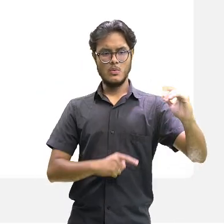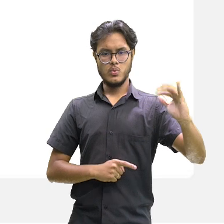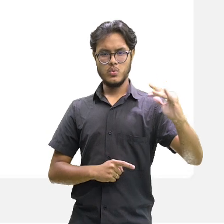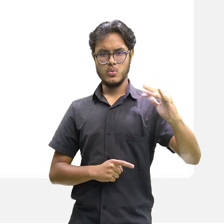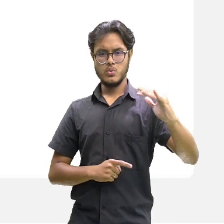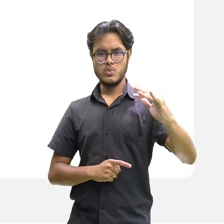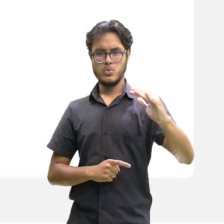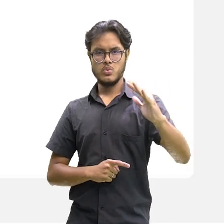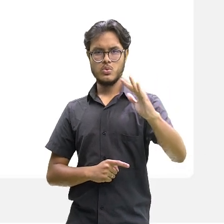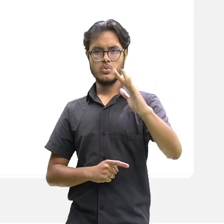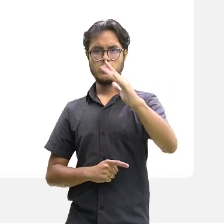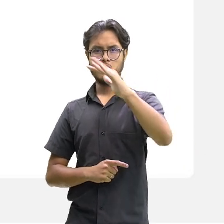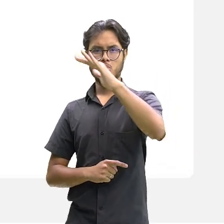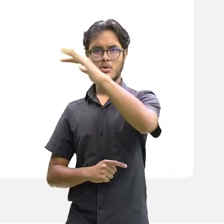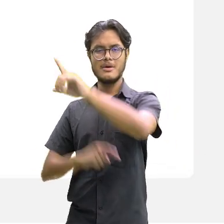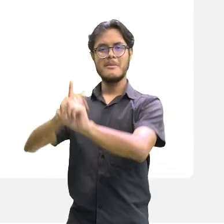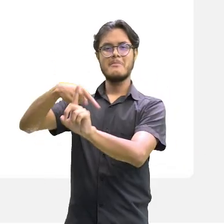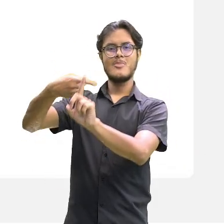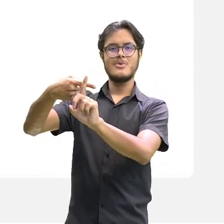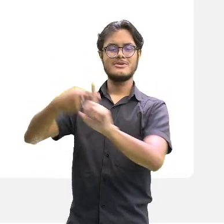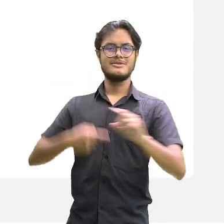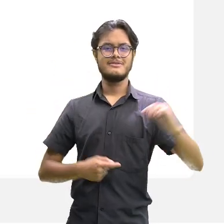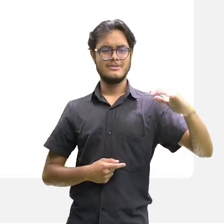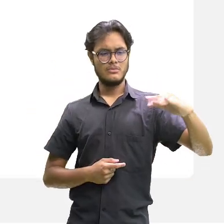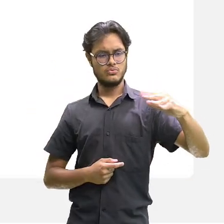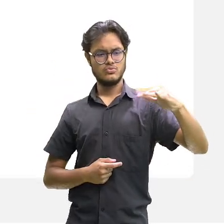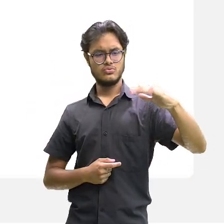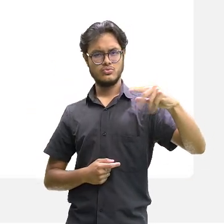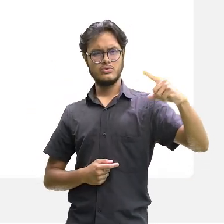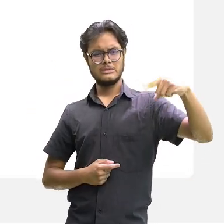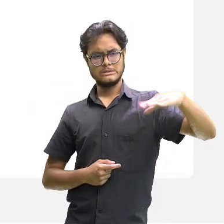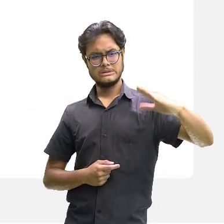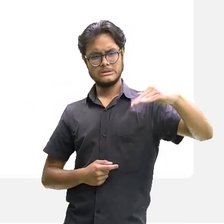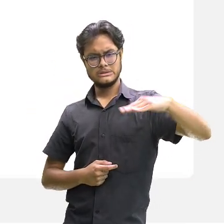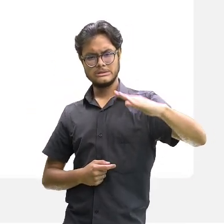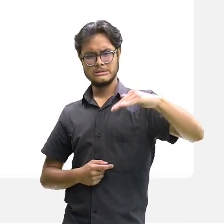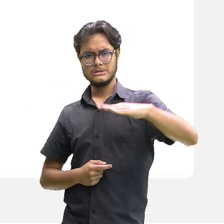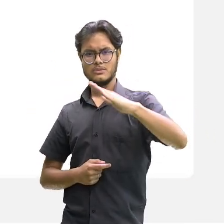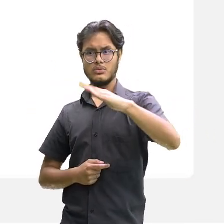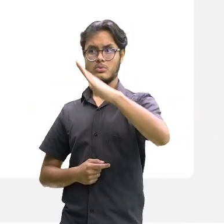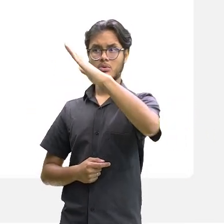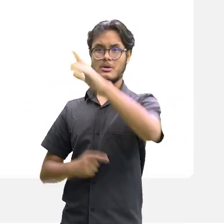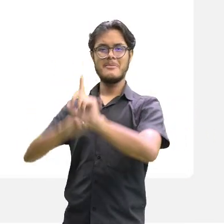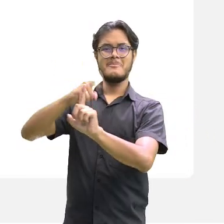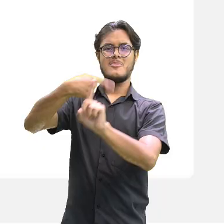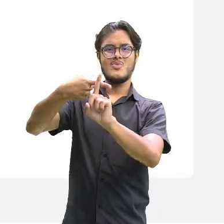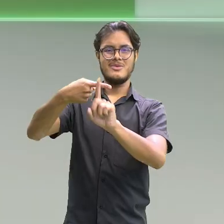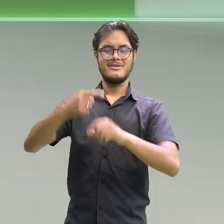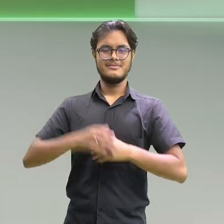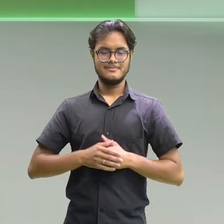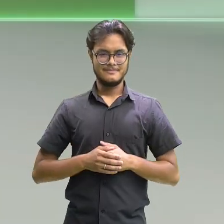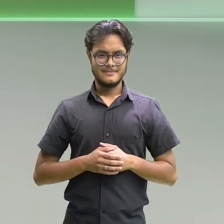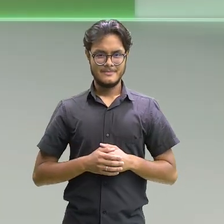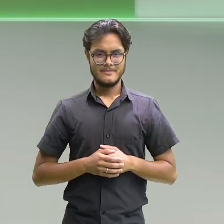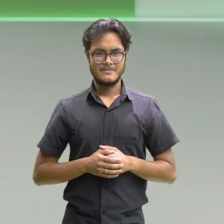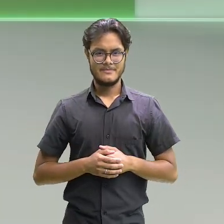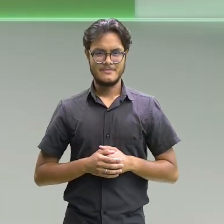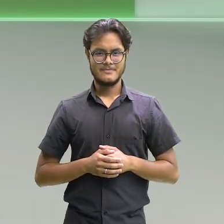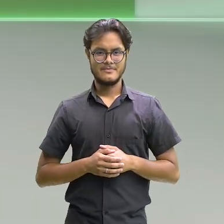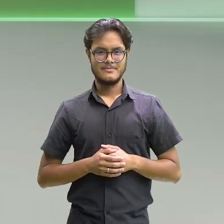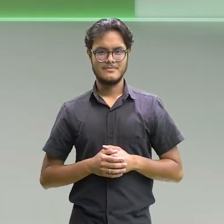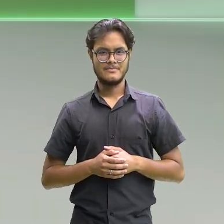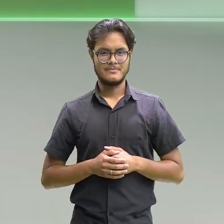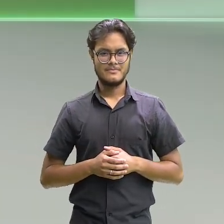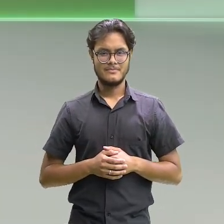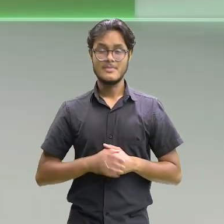em direção à carga positiva. Então ele pensou, lembra que o pessoal fala, os opostos se atraem?